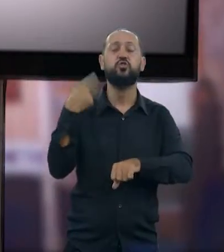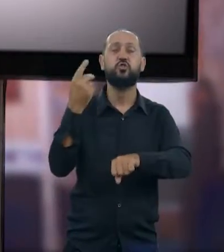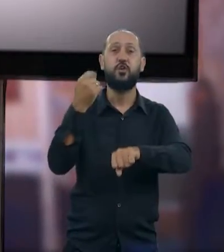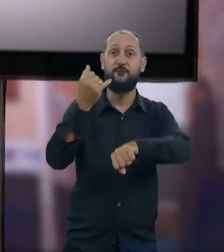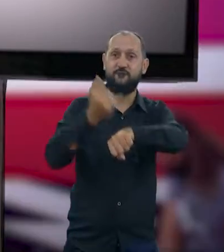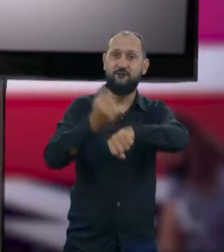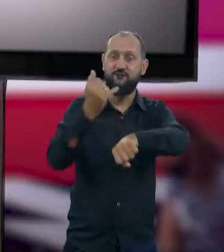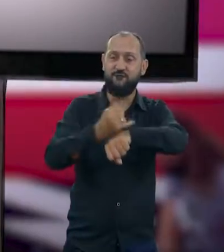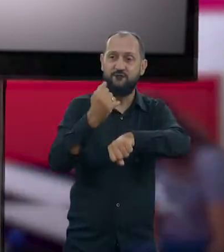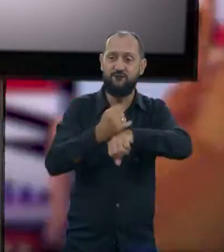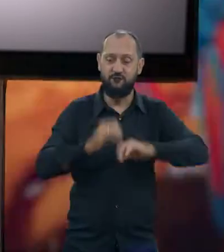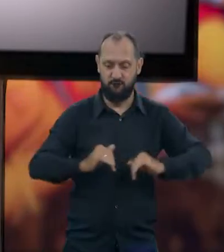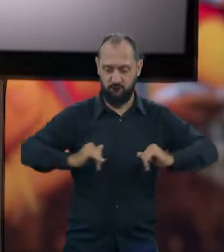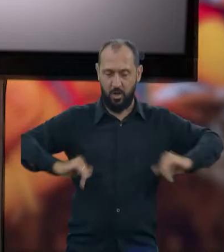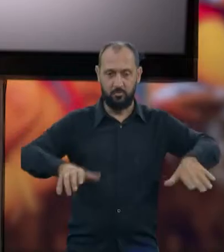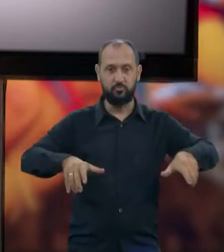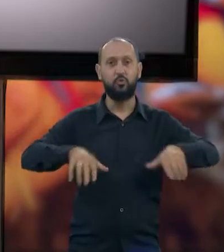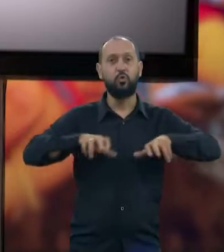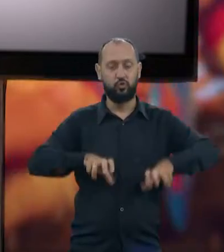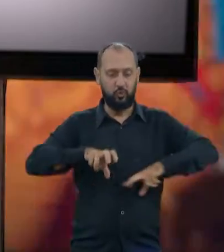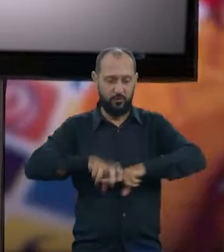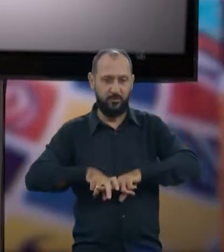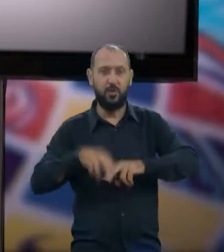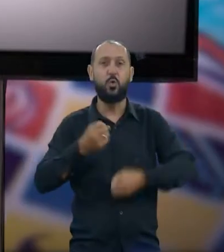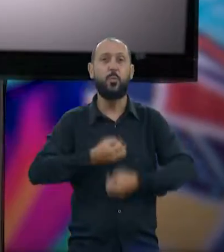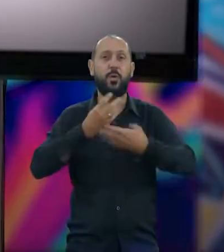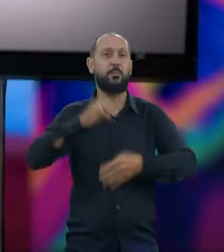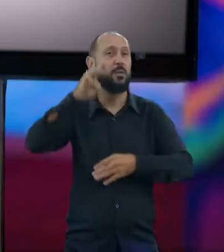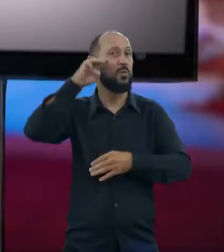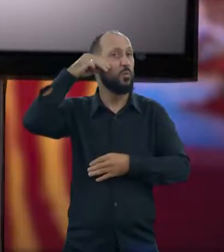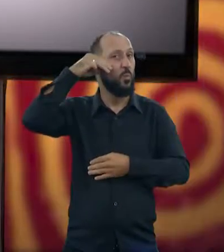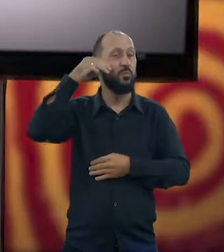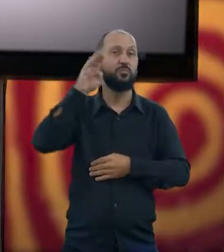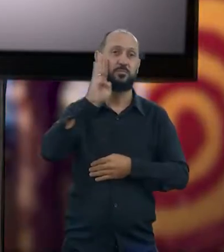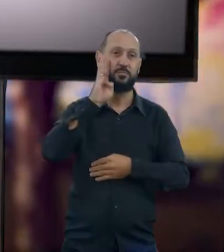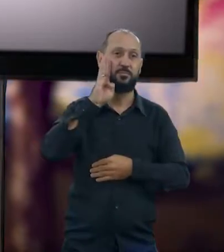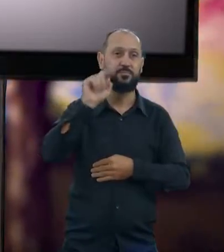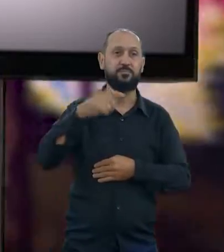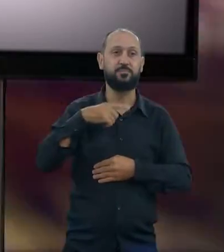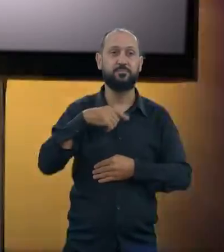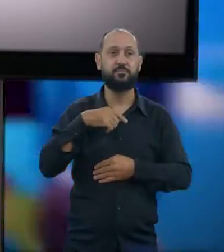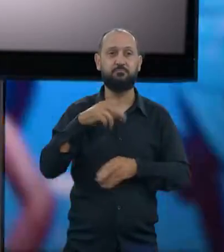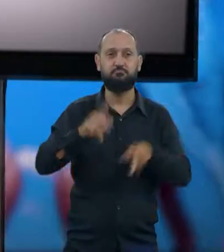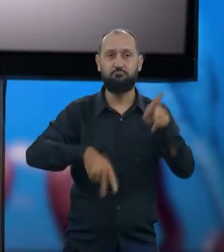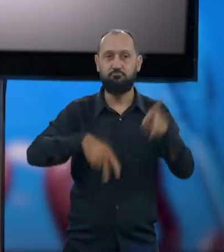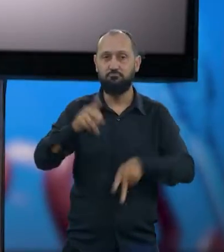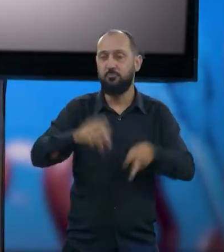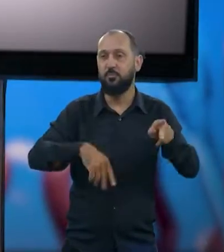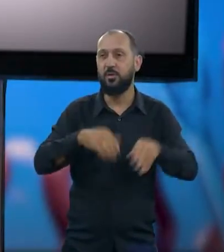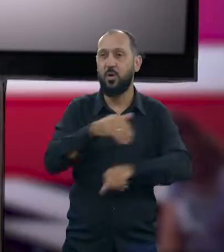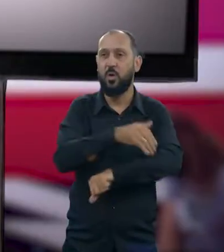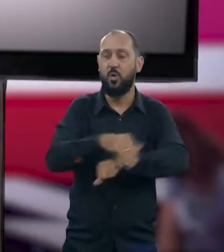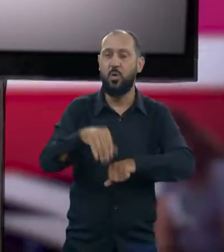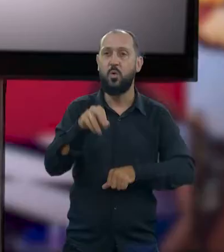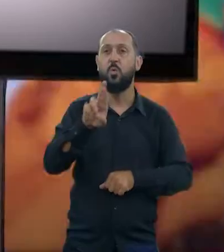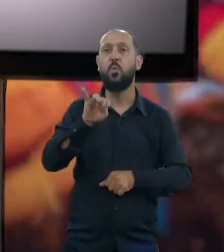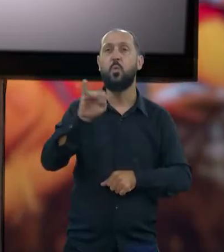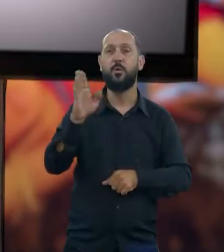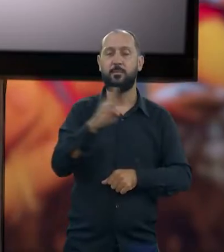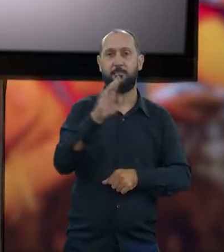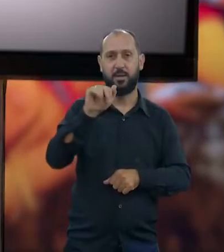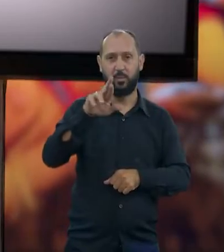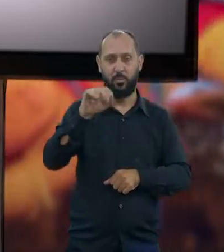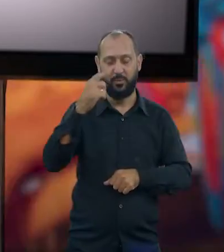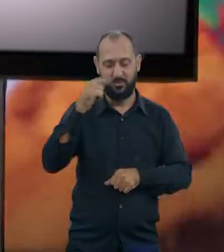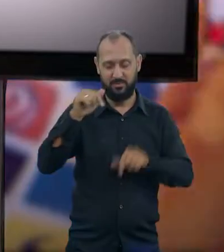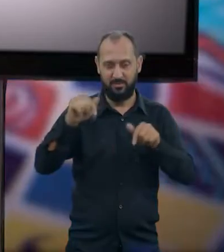de bronze em homenagem ao poeta Manuel de Barros, localizado no canteiro da Avenida Afonso Pena, entre as ruas Rui Barbosa e